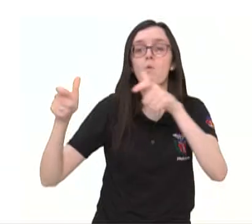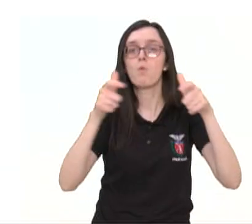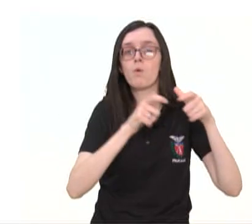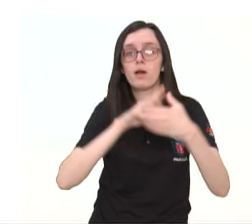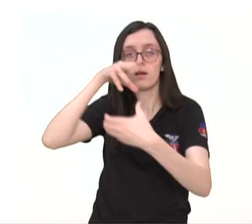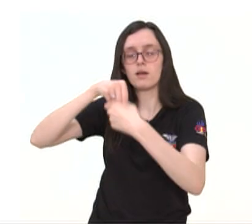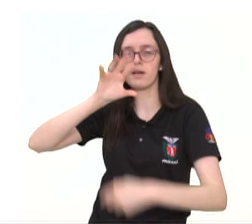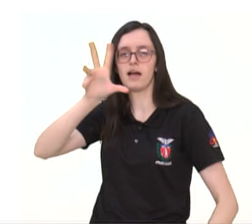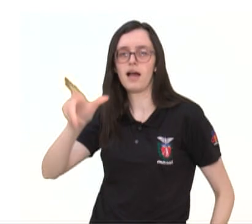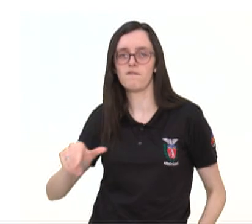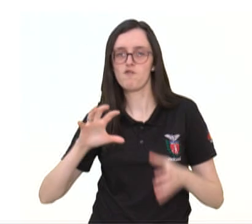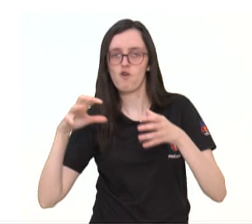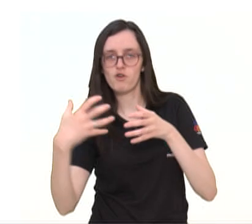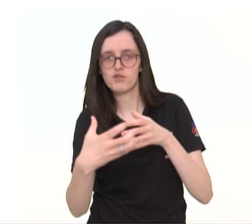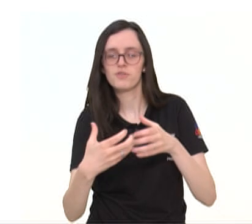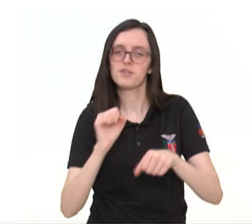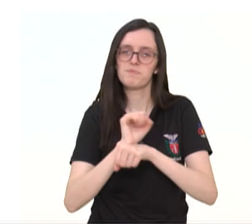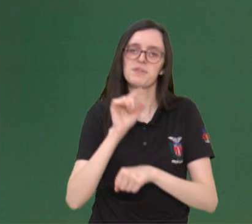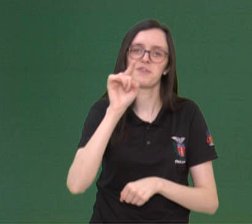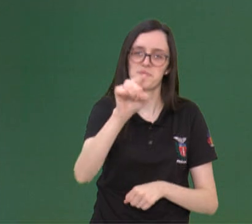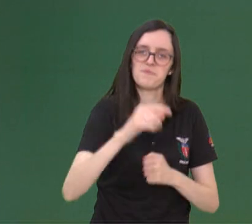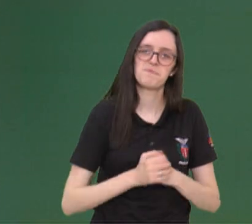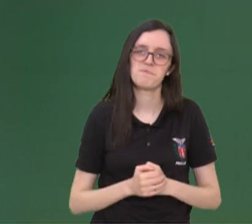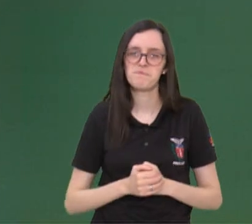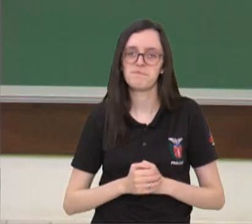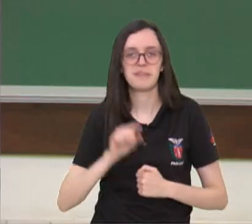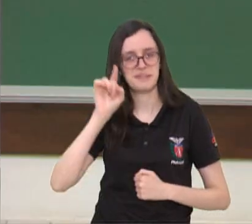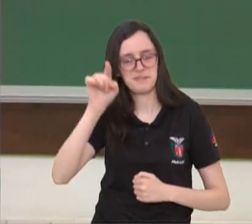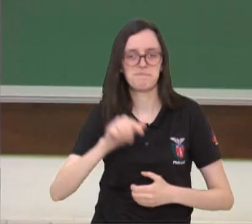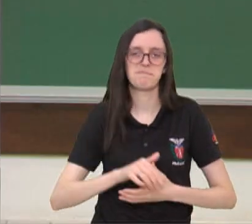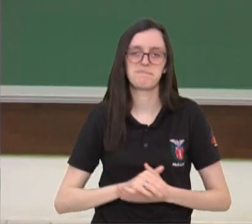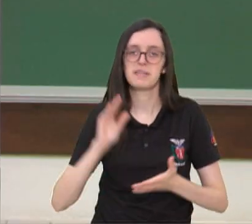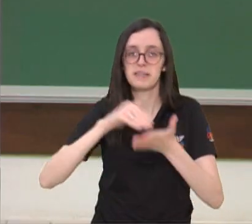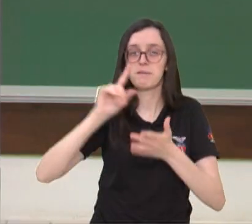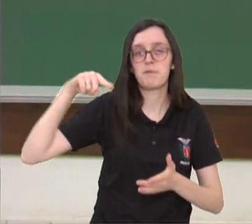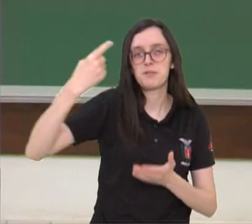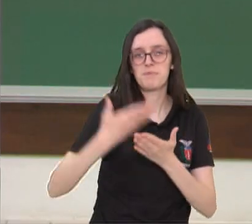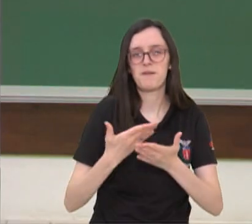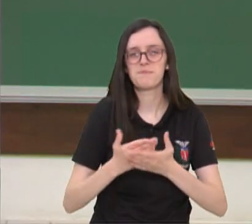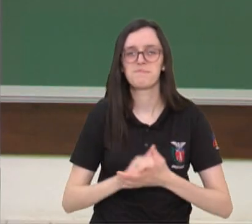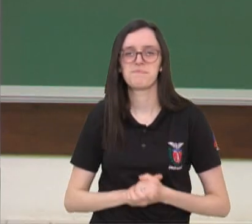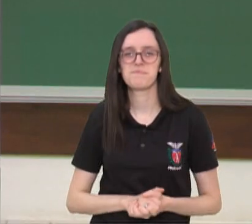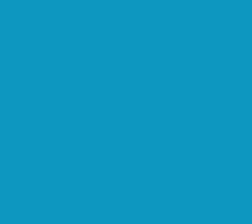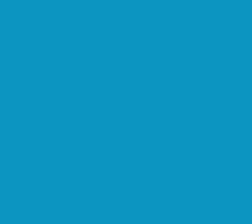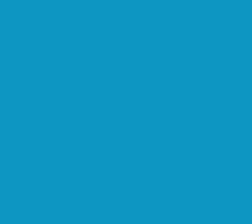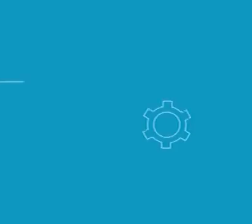dentro do continente africano. Aguardo vocês lá. Até a próxima aula.